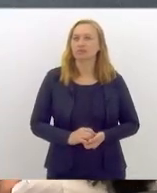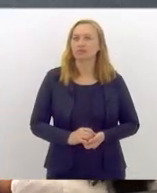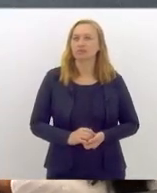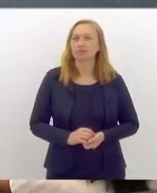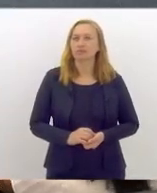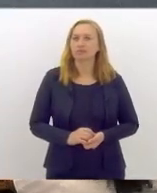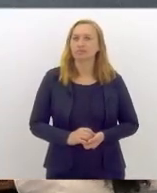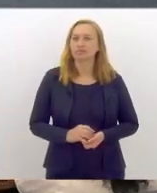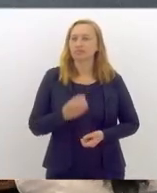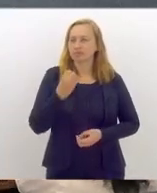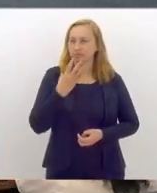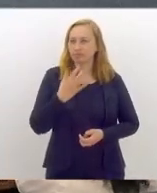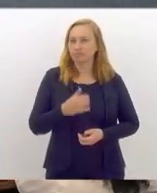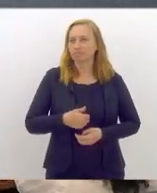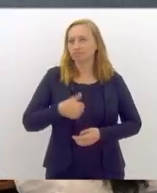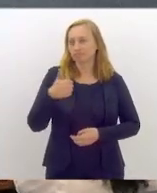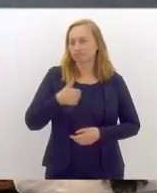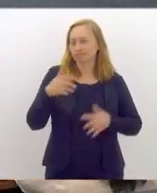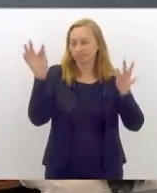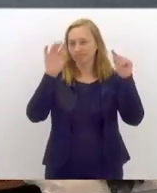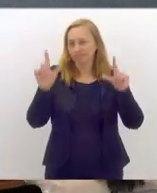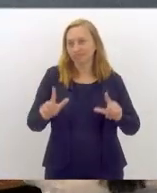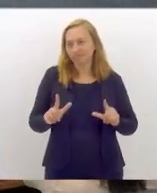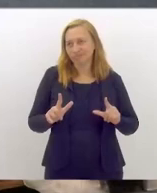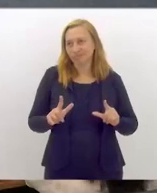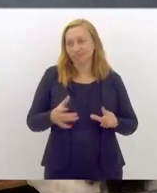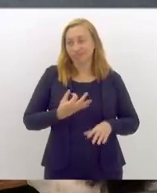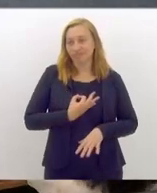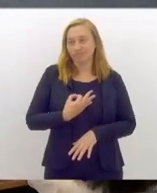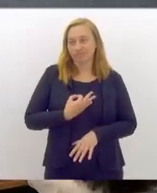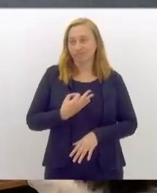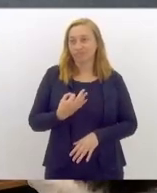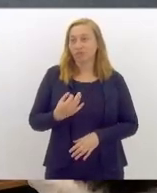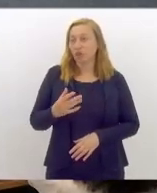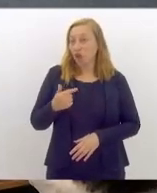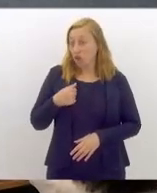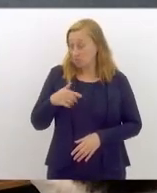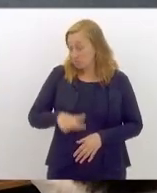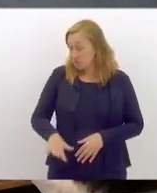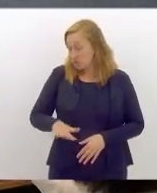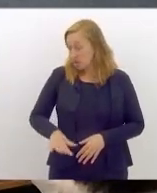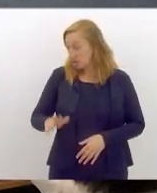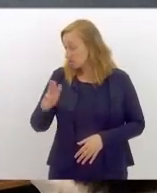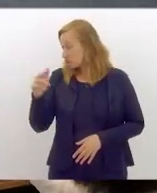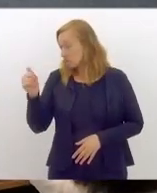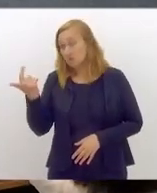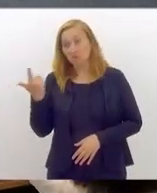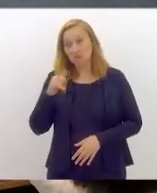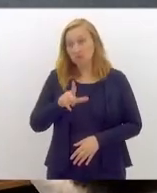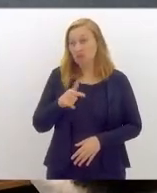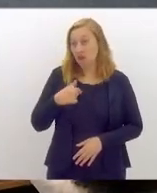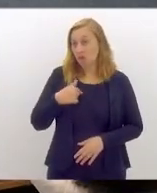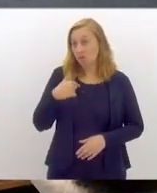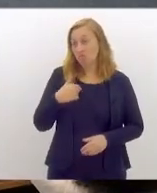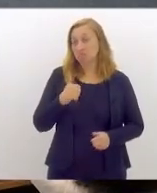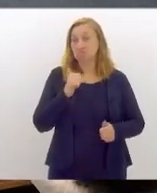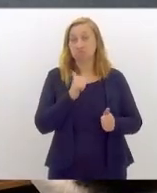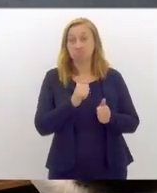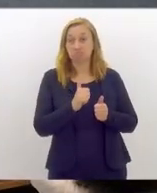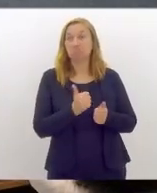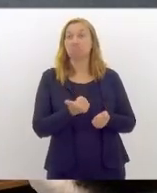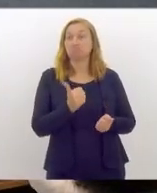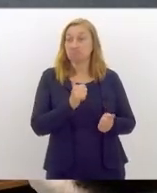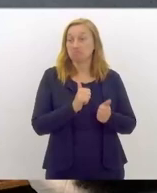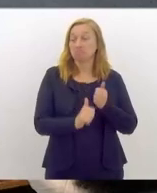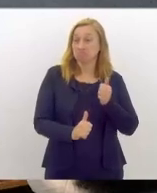bom primeira feliz de ter com medalha Desde pequeno que eu não ganho uma né eu era atleta ganhava